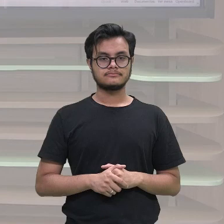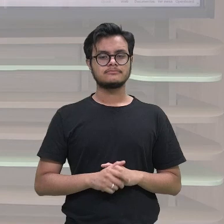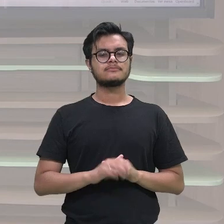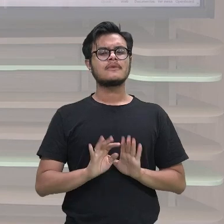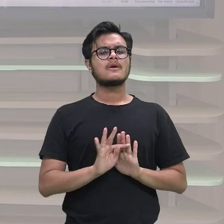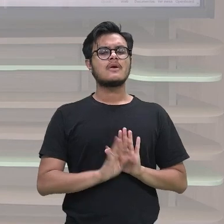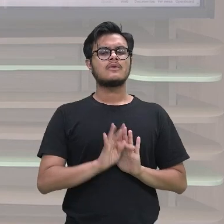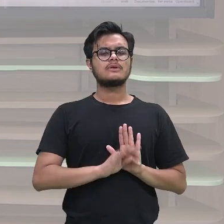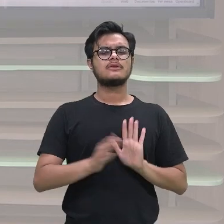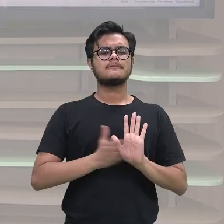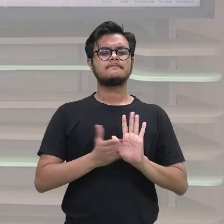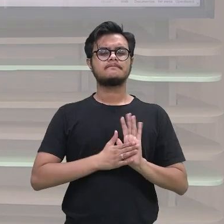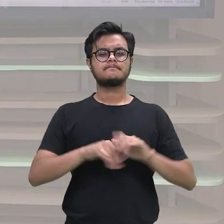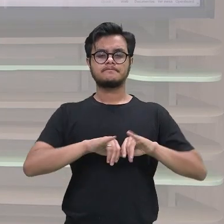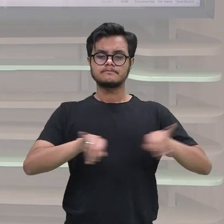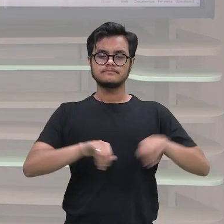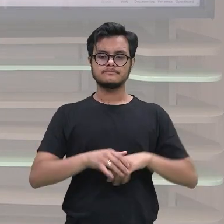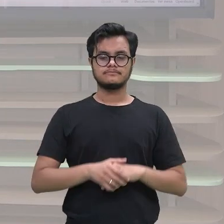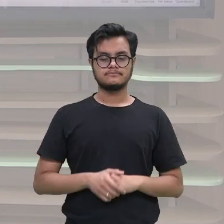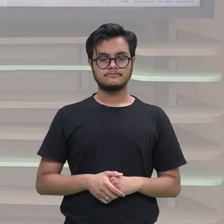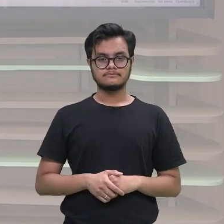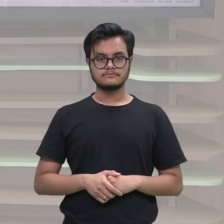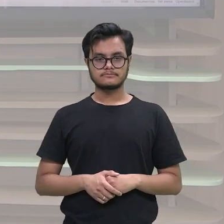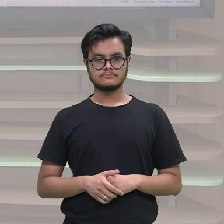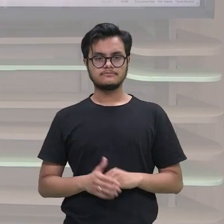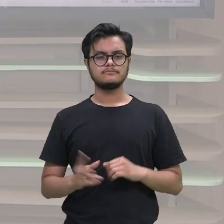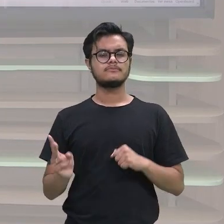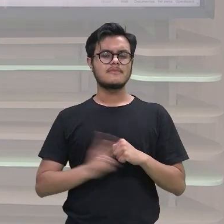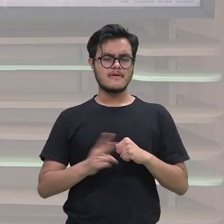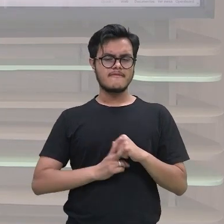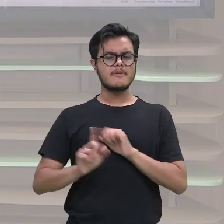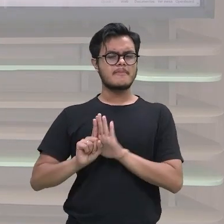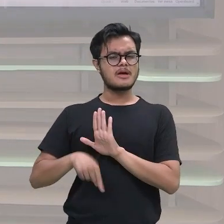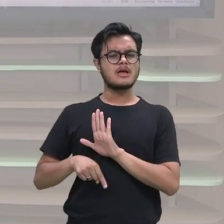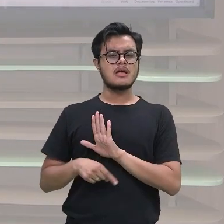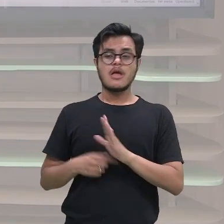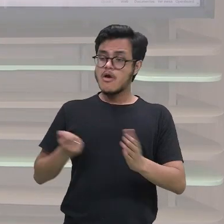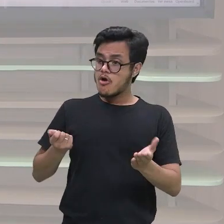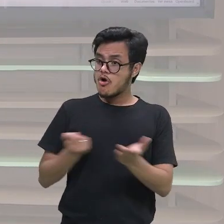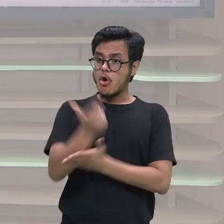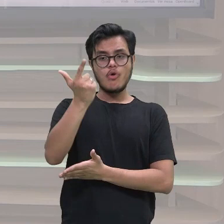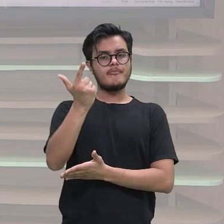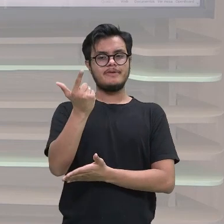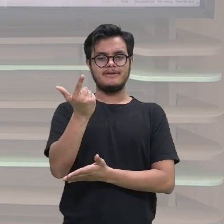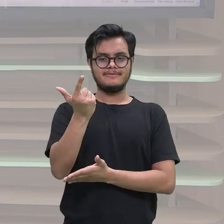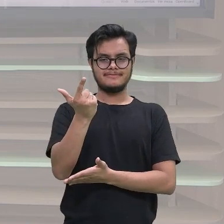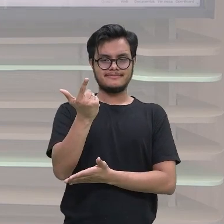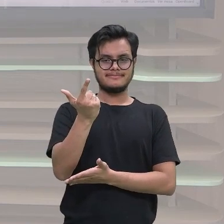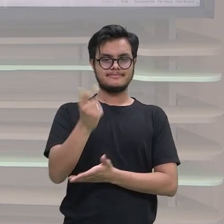textos de propaganda, tem muito verbo imperativo. Compre agora.